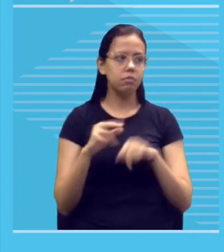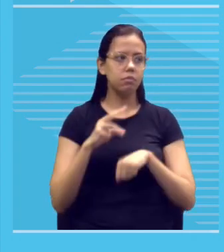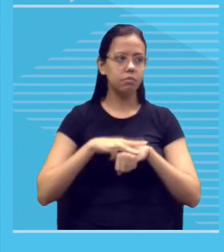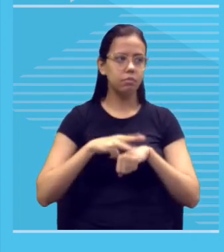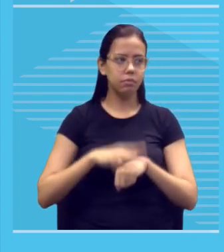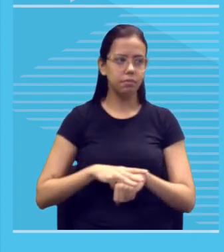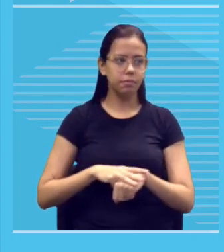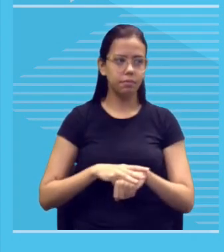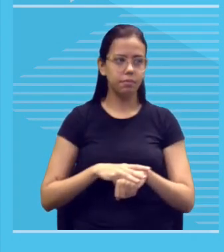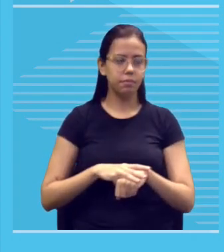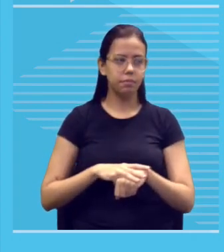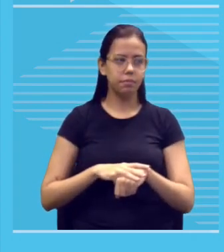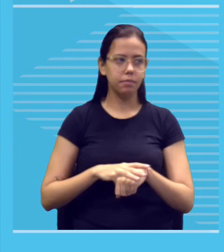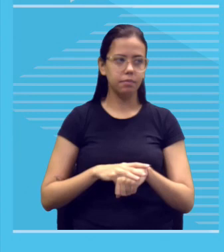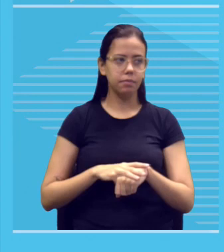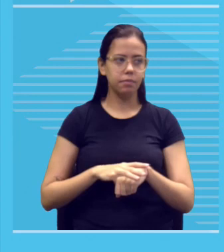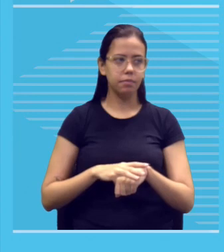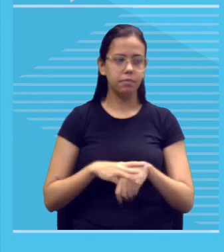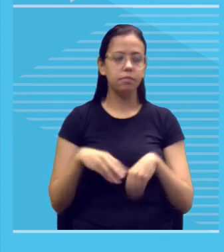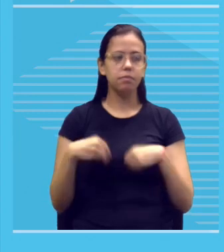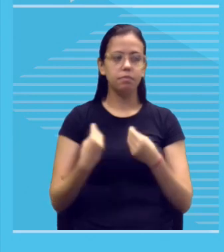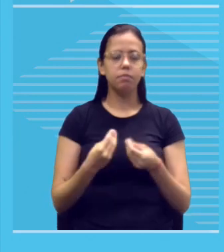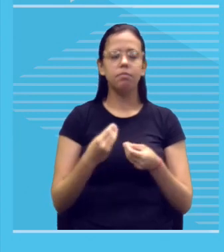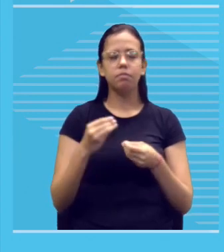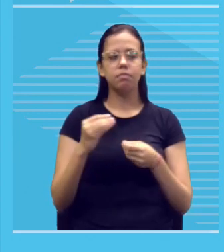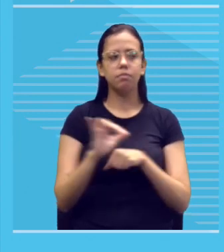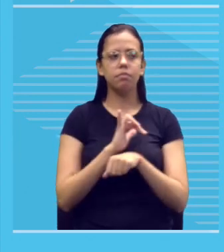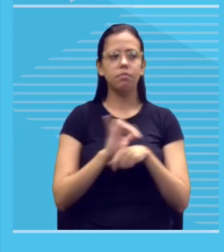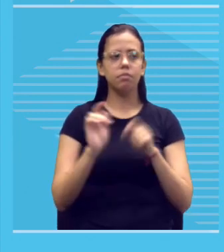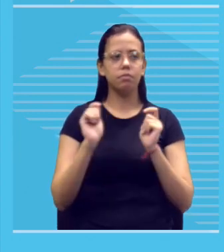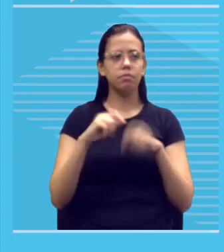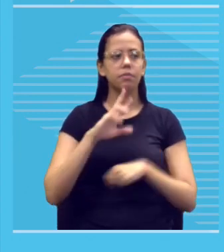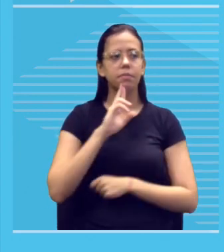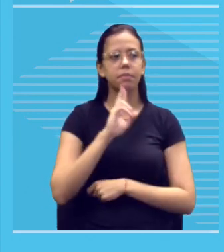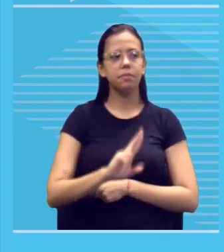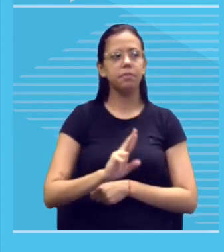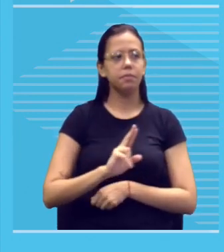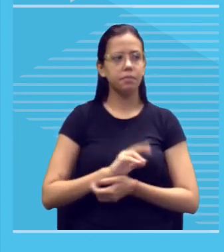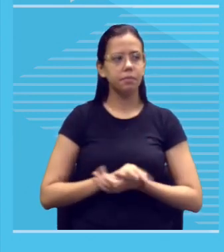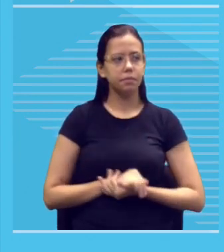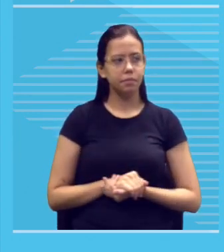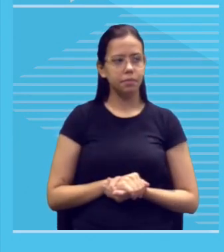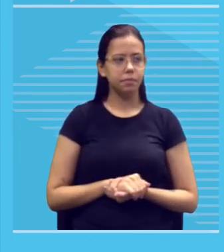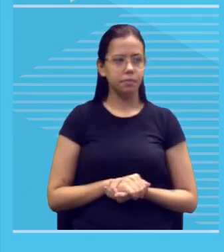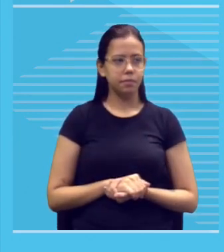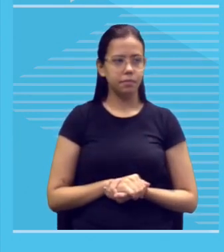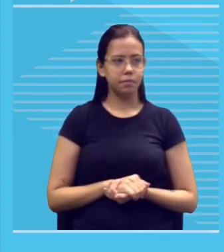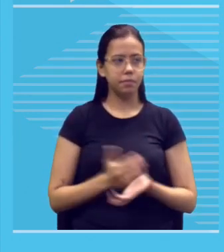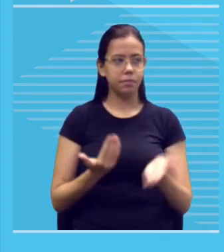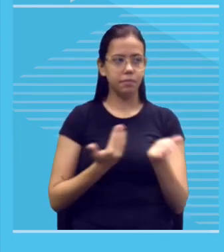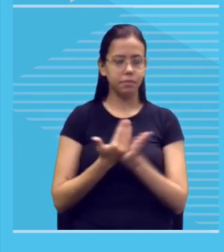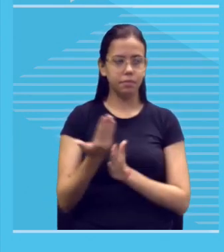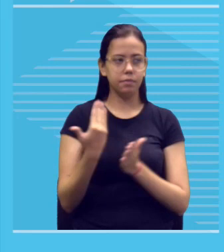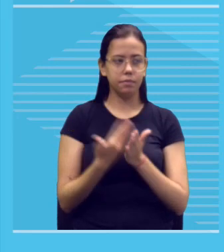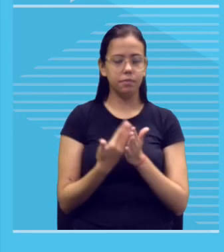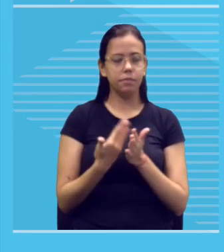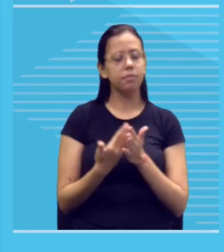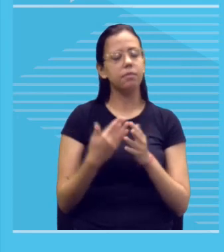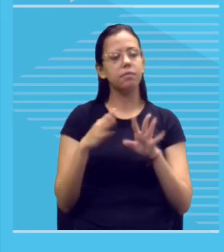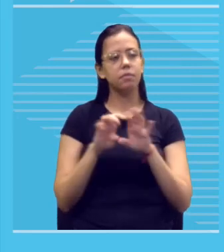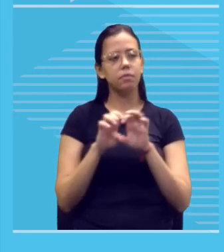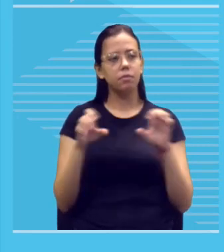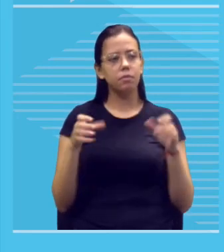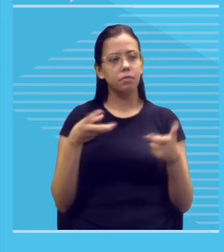matemáticas que fornecem um caminho para a resolução ó vamos começar nosso estudo